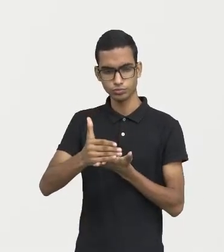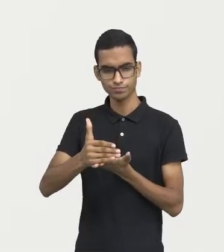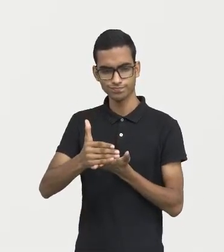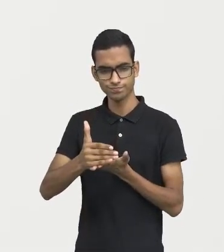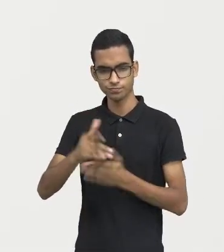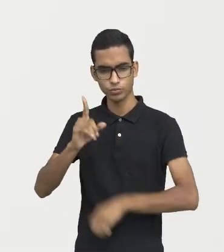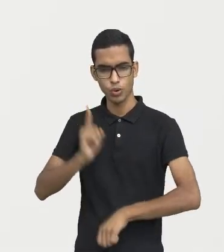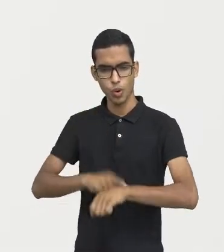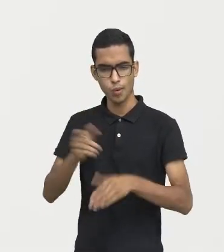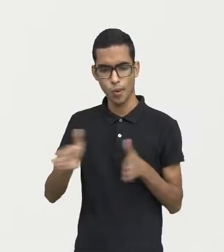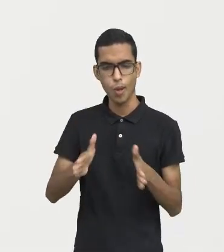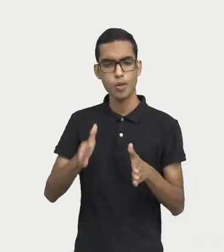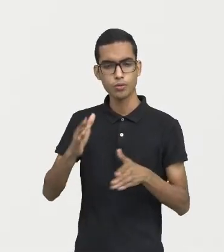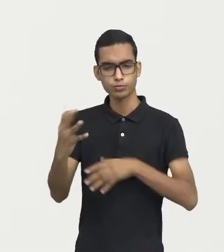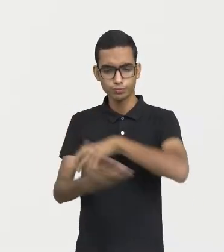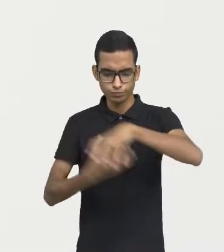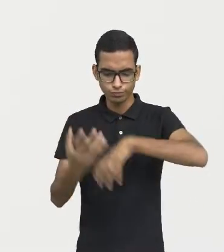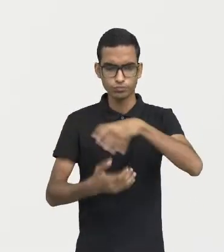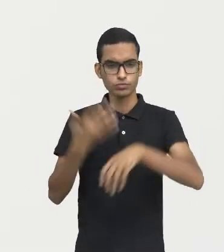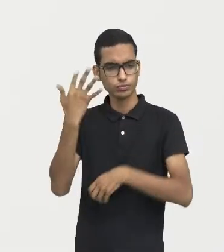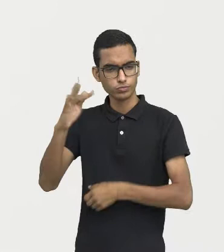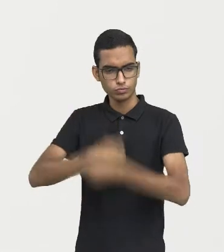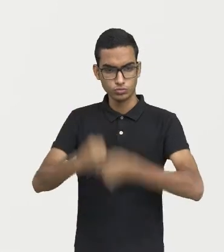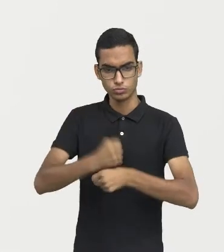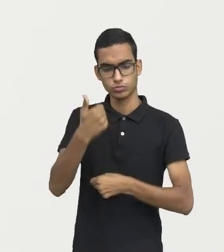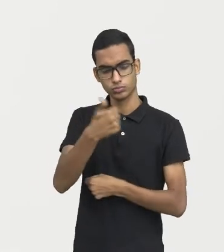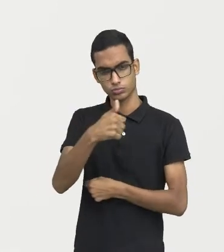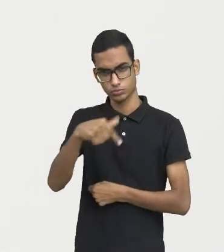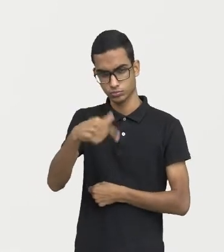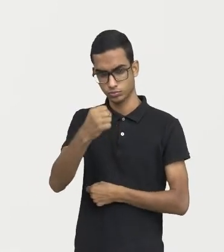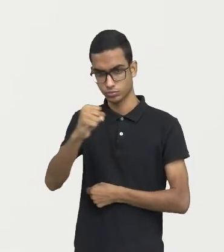Francesa iniciada em 1789, foi